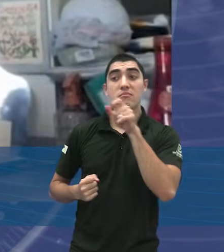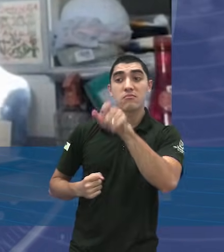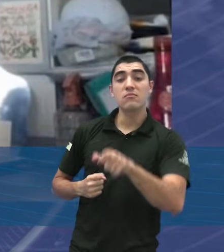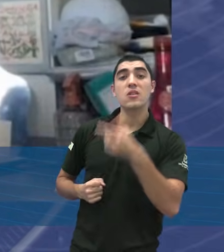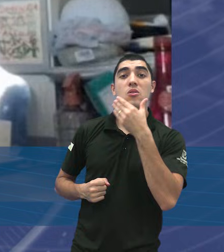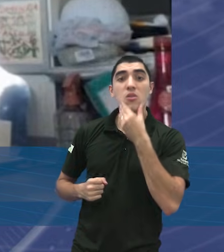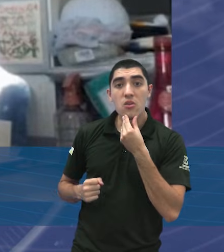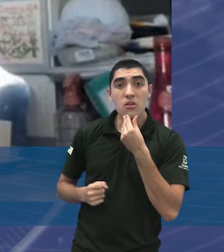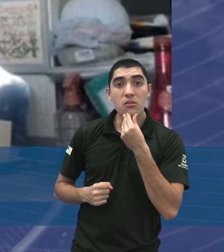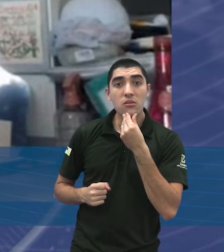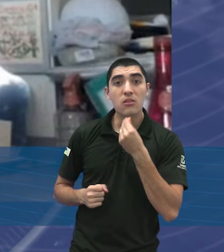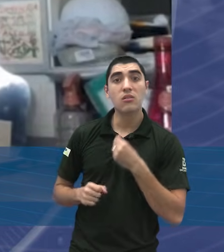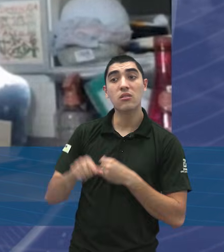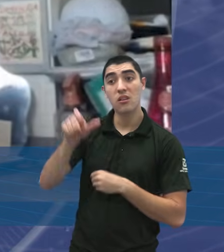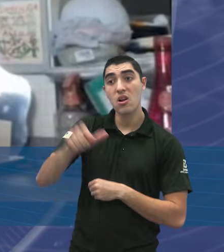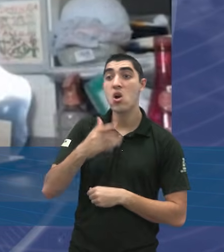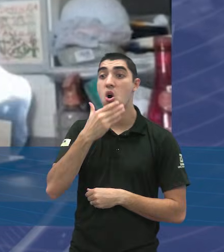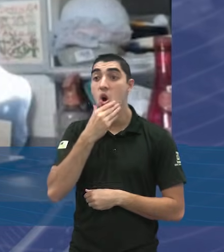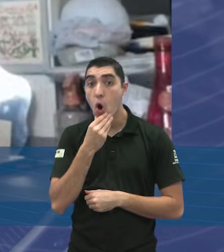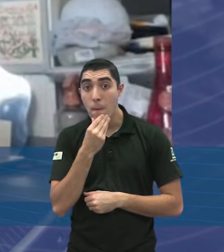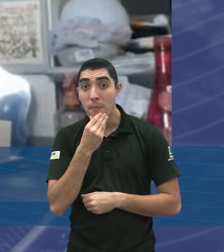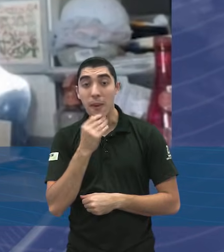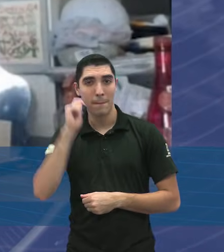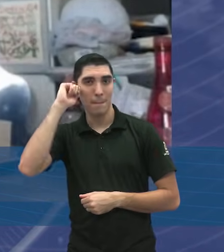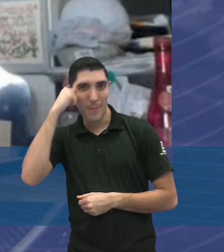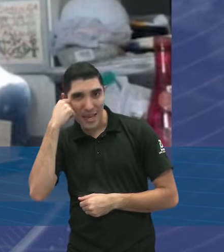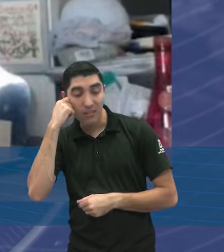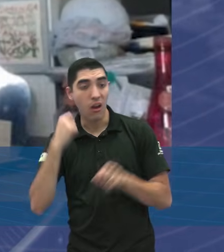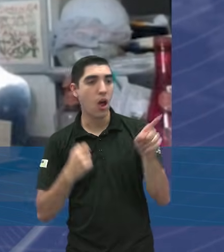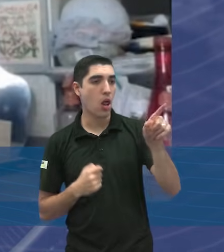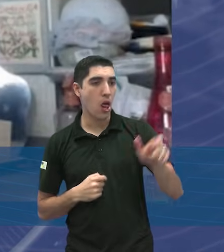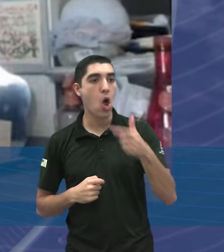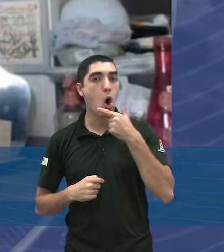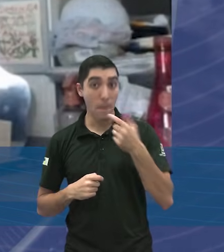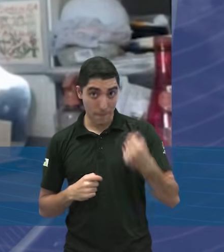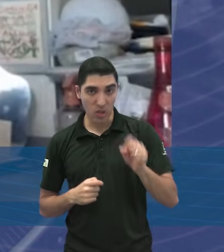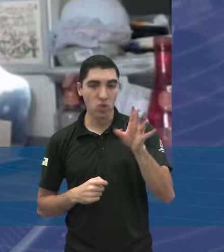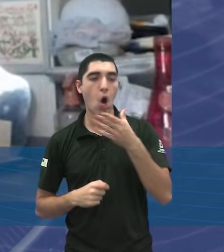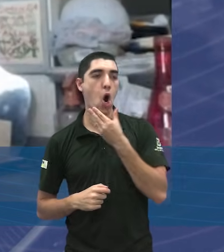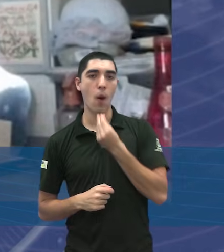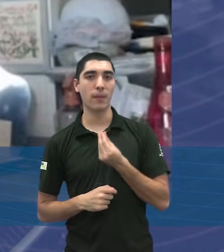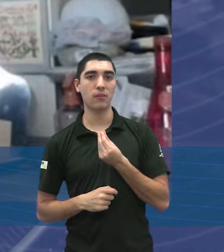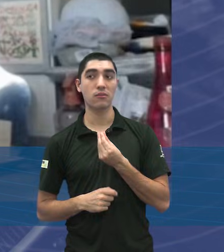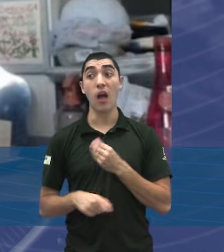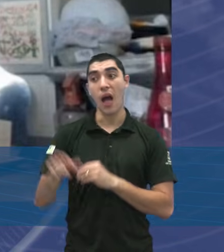homem, quando ele é negro, você fala um homem negro. Quando é um homem branco, é só um homem.